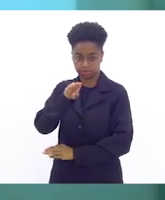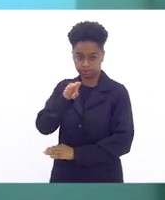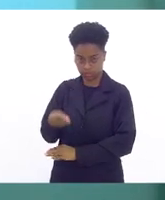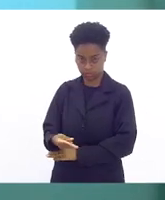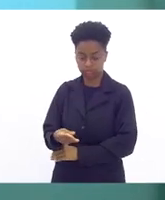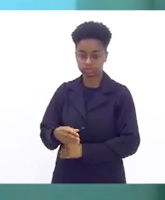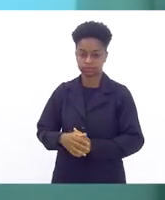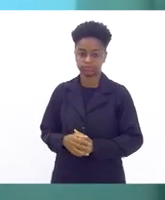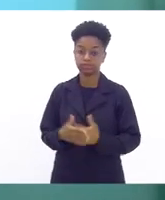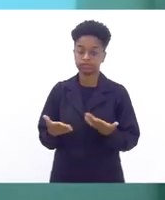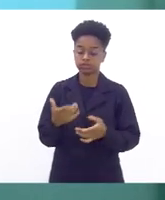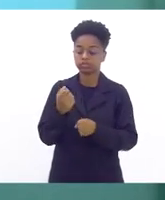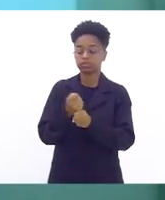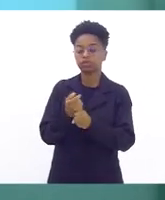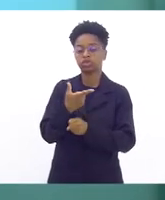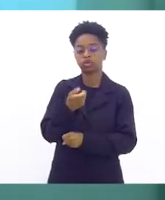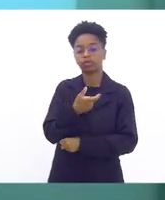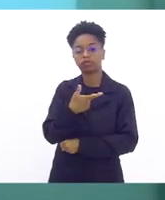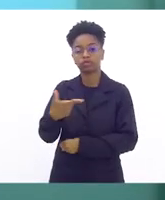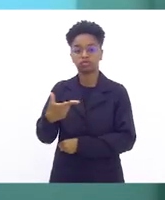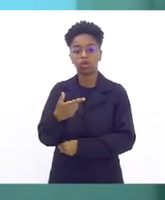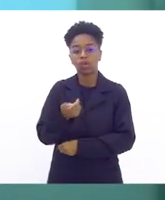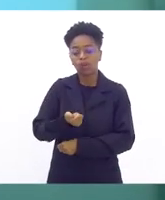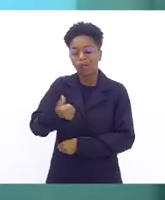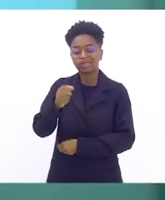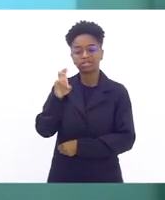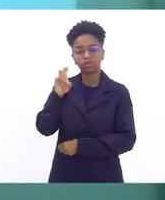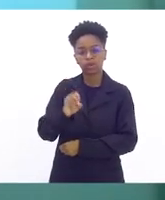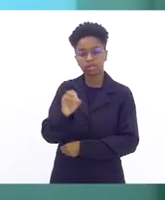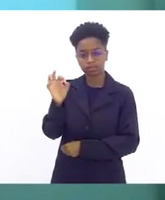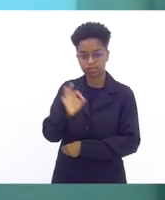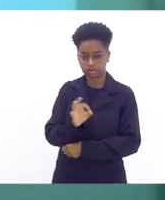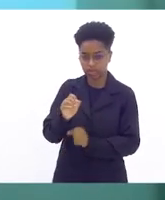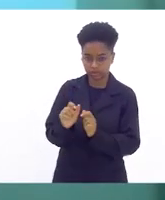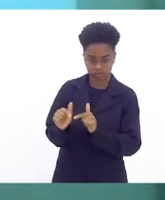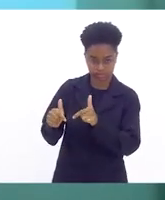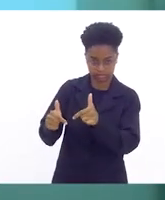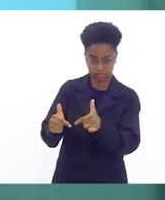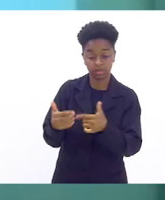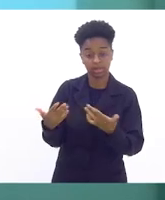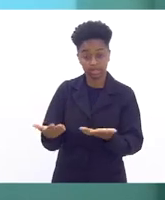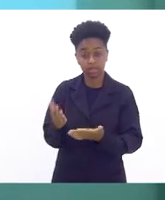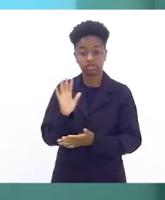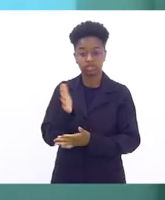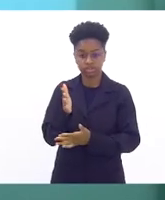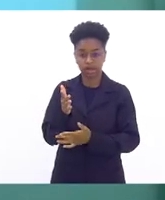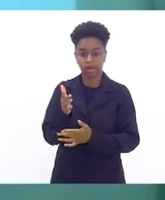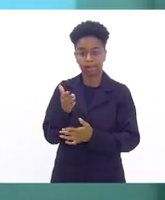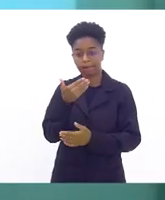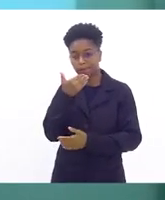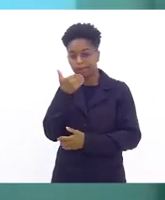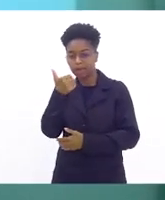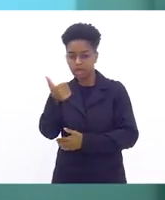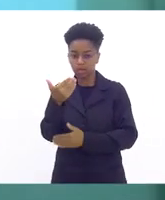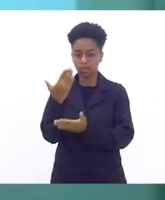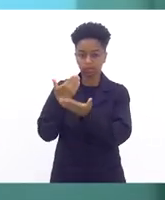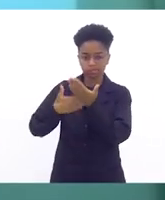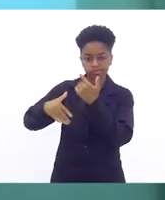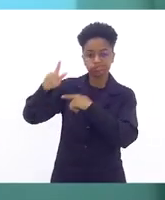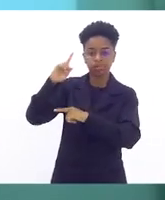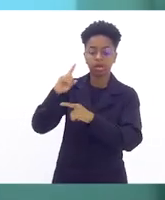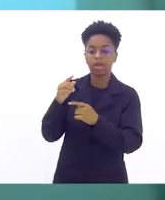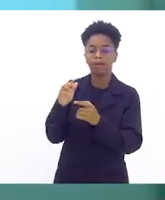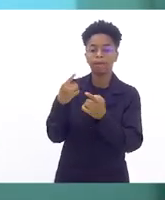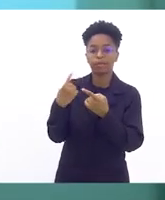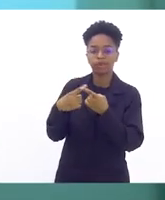em 2022 chegamos perto de 50% da execução do Fundo O fundo Então já se recuperou em relação às